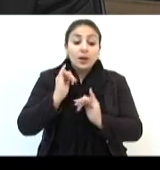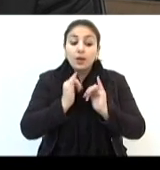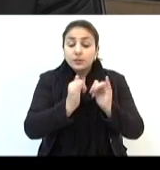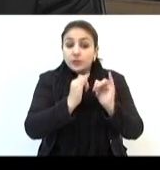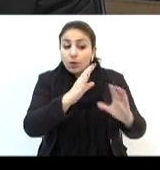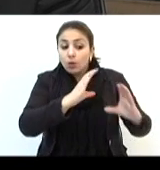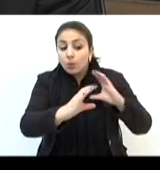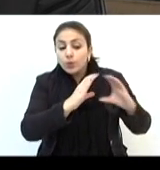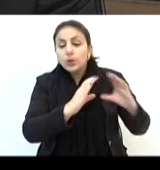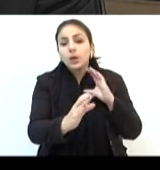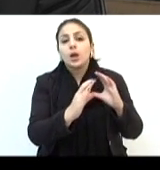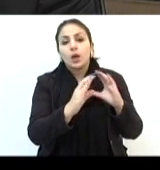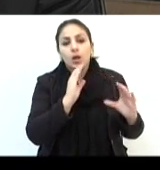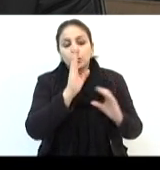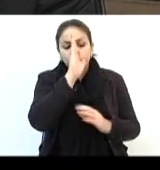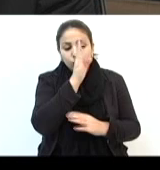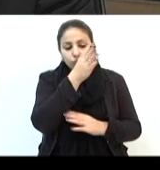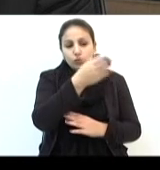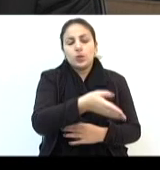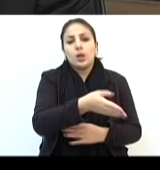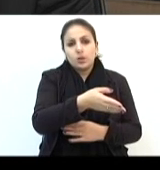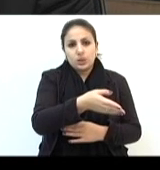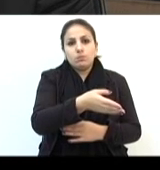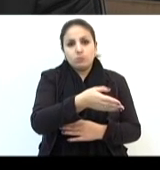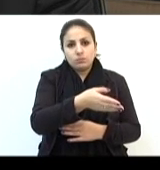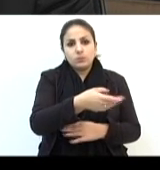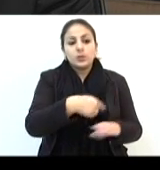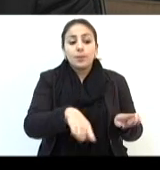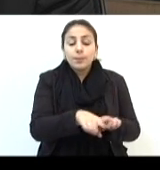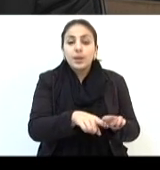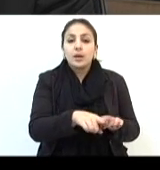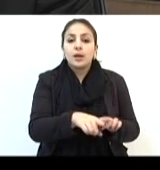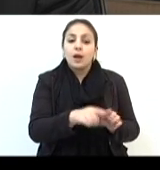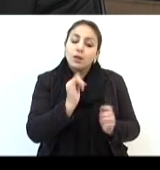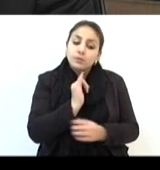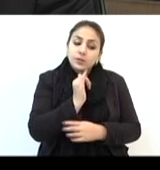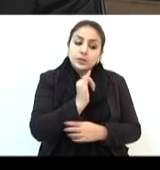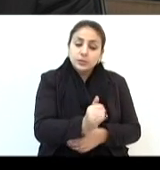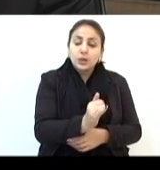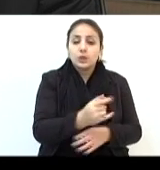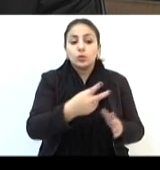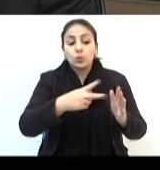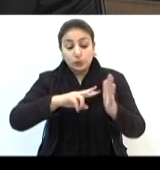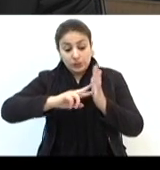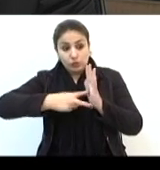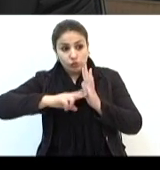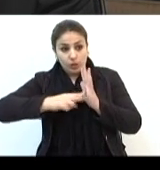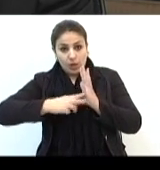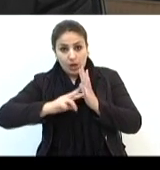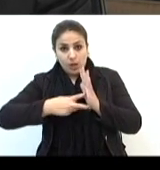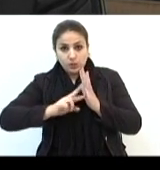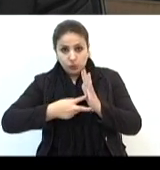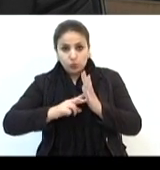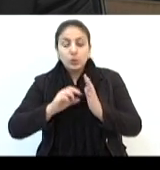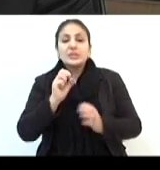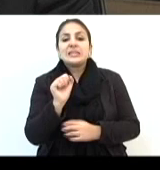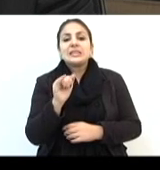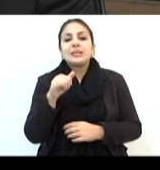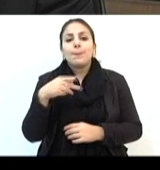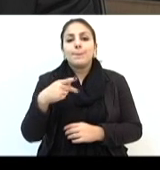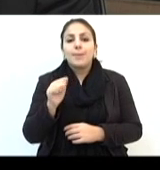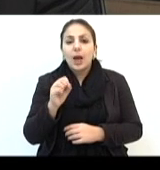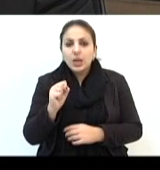comunicação efetiva, direta, uma comunicação real através do sindicato, no caso o